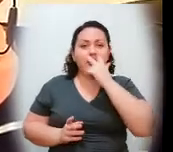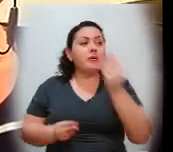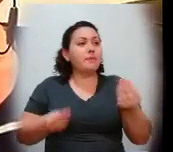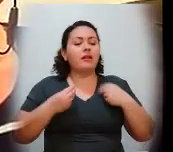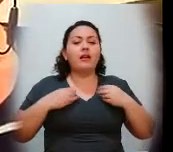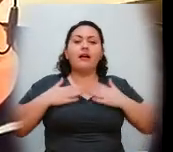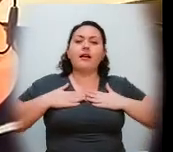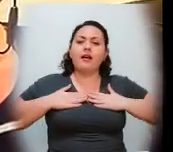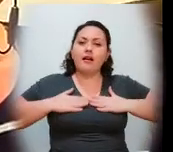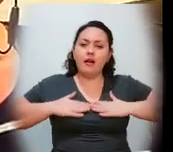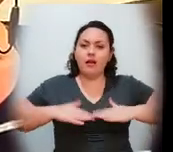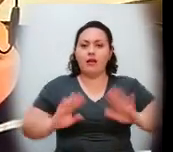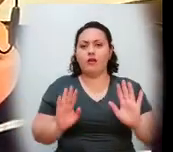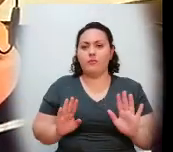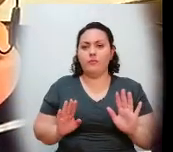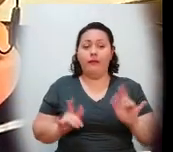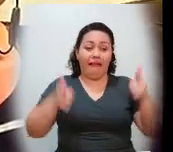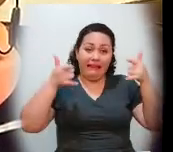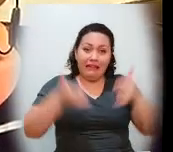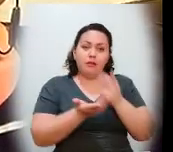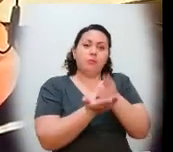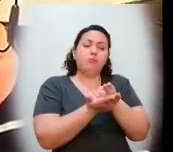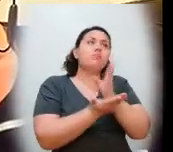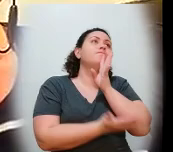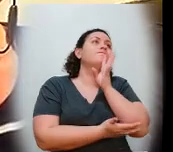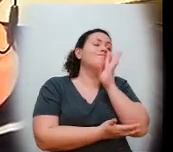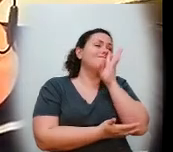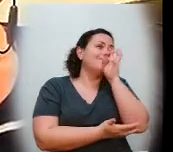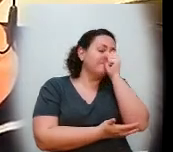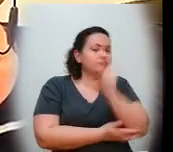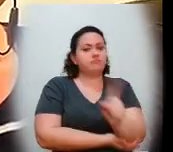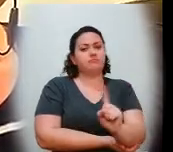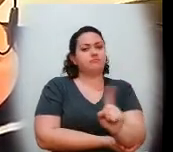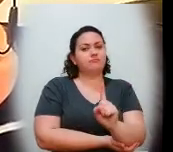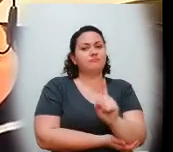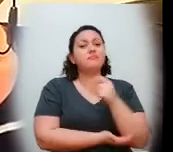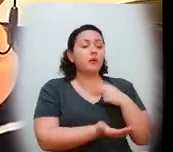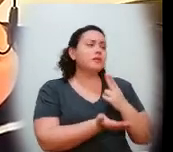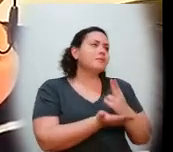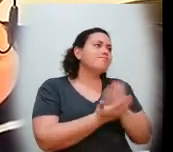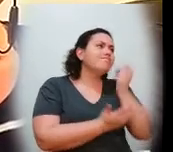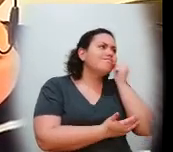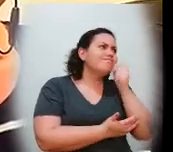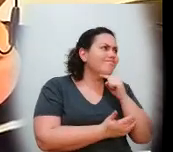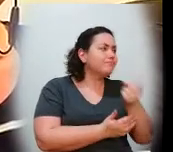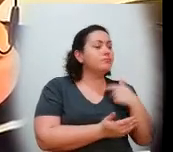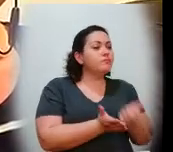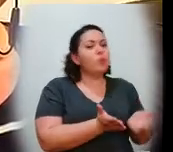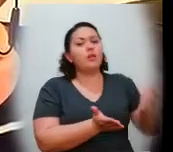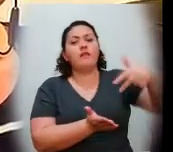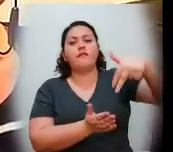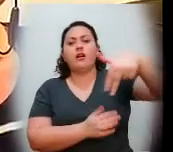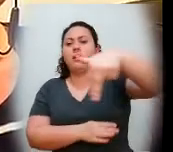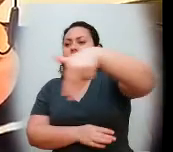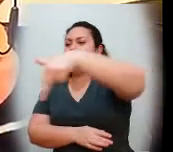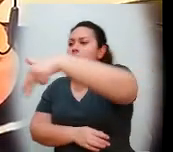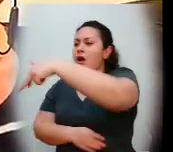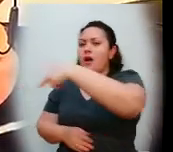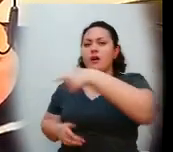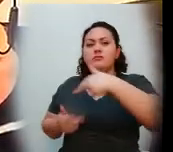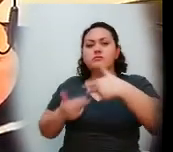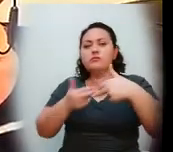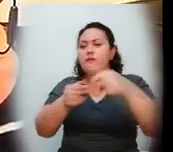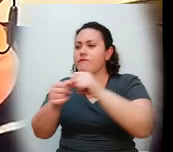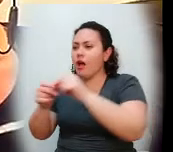te acalme, mas fora da cama, e só voltar para a cama no momento em que tu estiveres realmente com